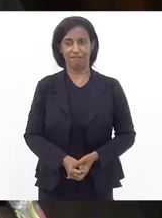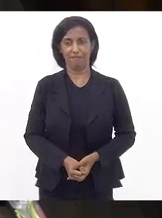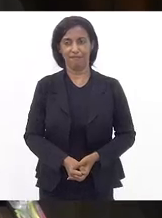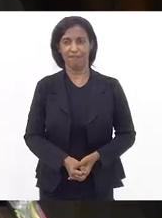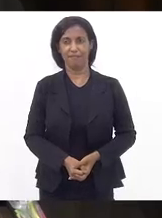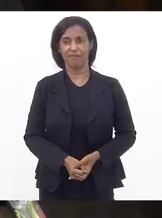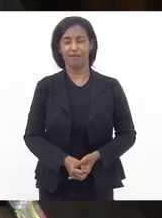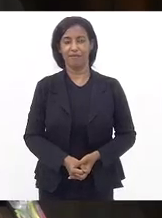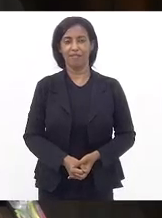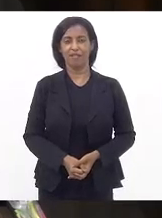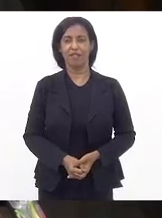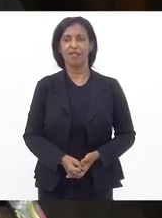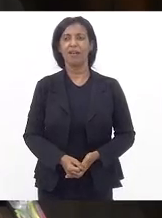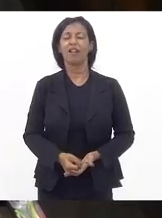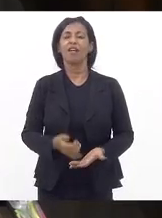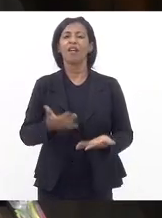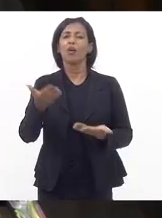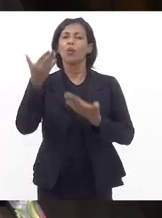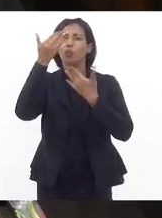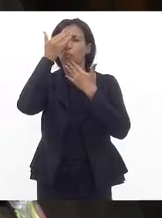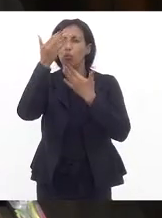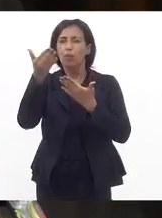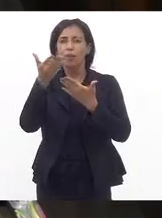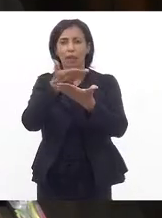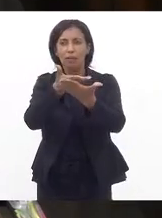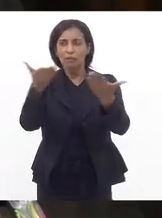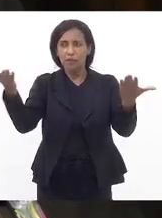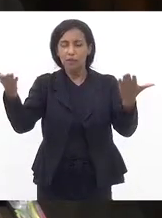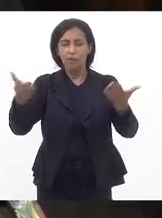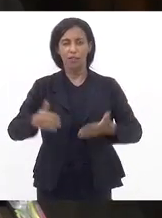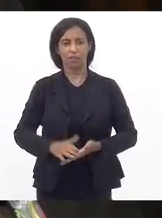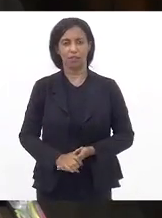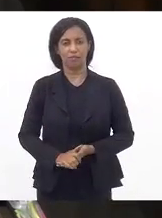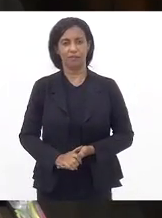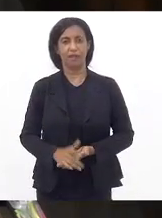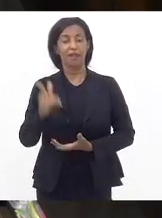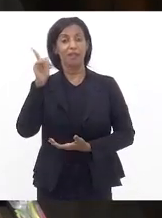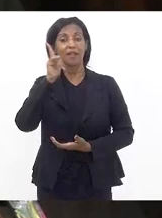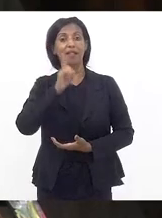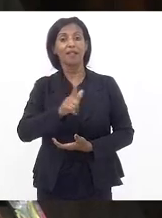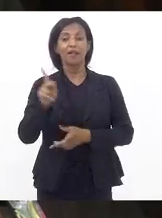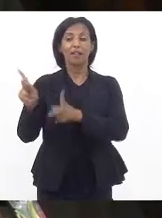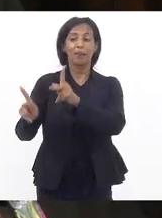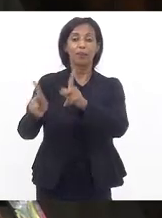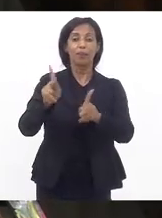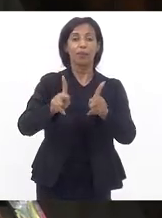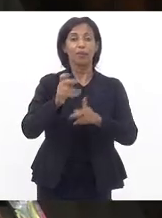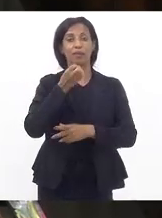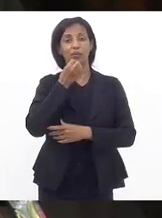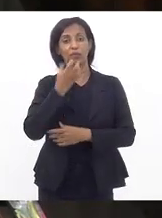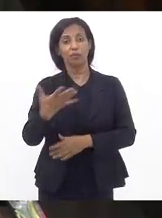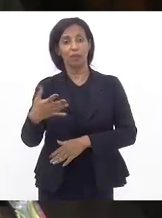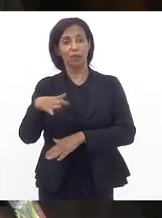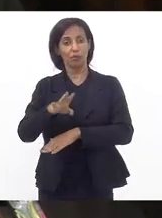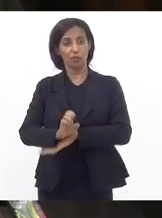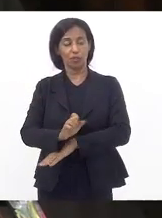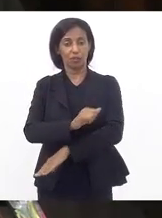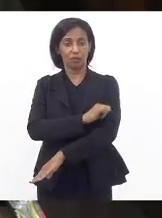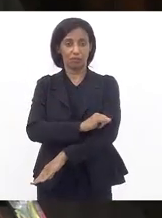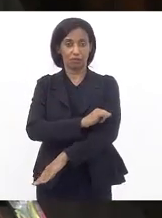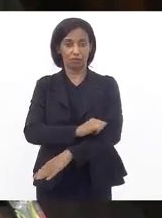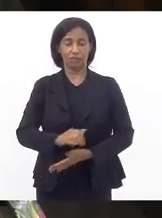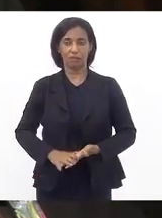aceitar muito desculpa muito muito obrigado vocês quem ganha é a população de bem do Estado do Rio de